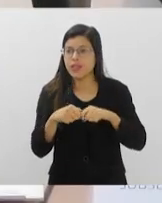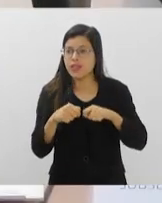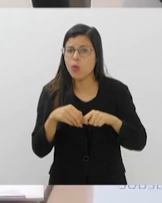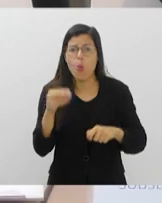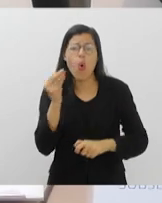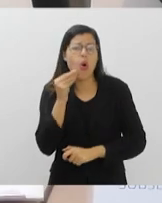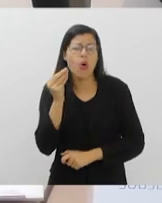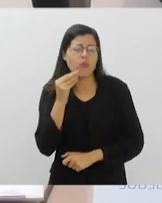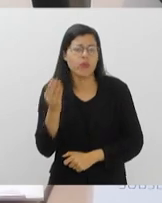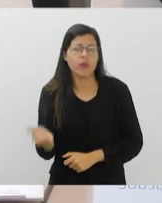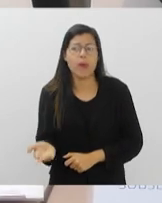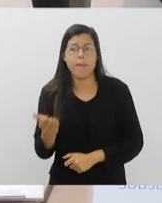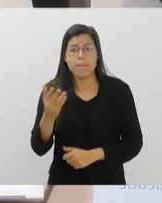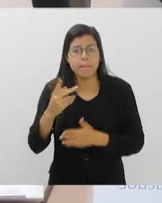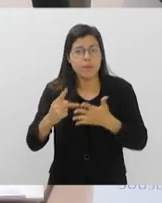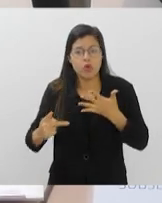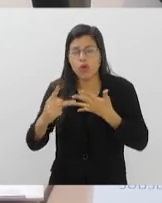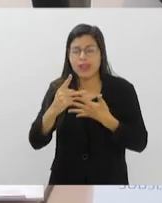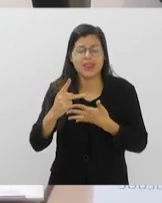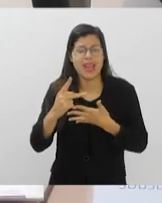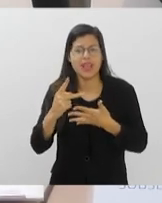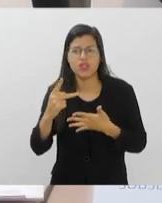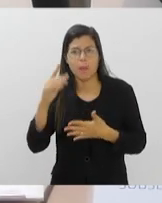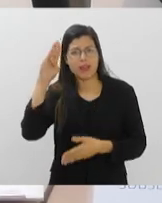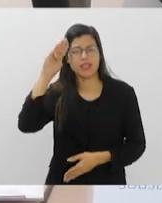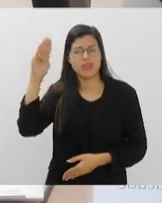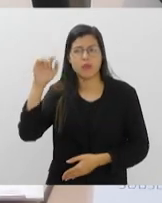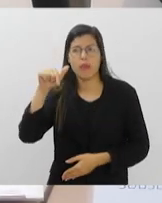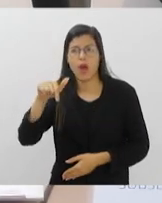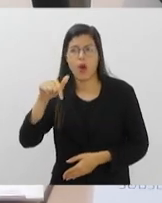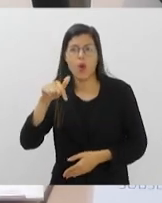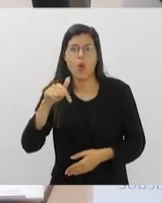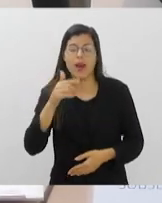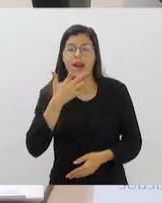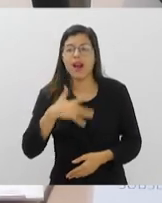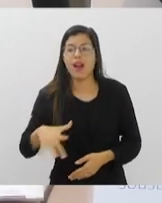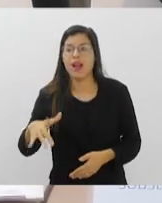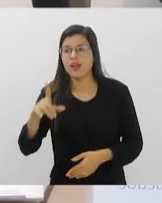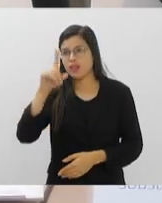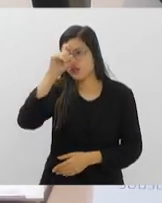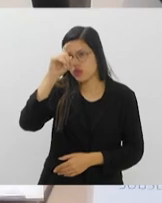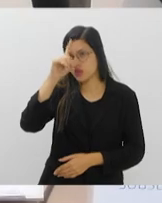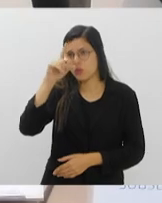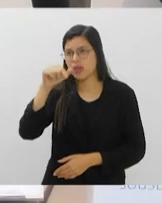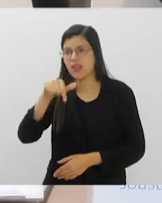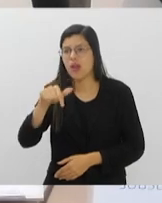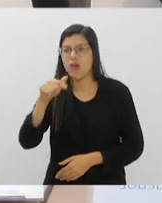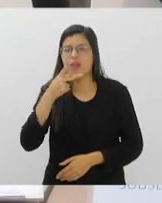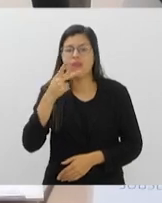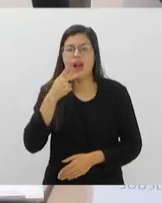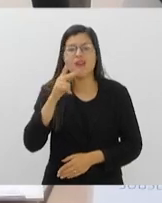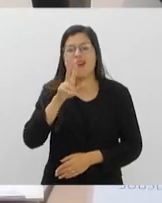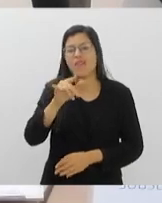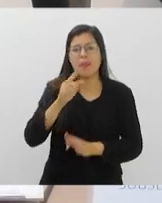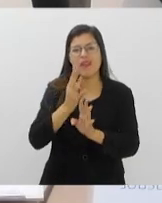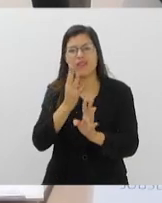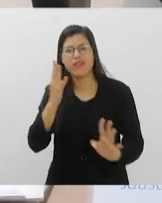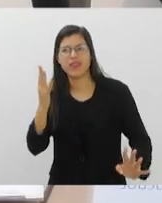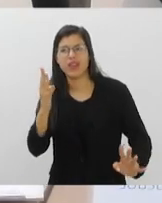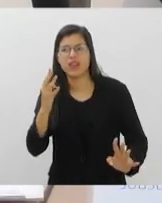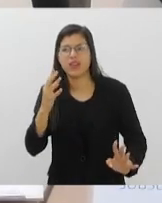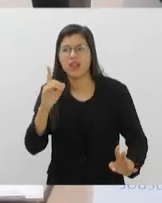Óbvio prioridade absoluta você chega com a criança no hospital e manda pra fila Que fila que nada vai